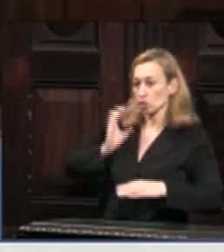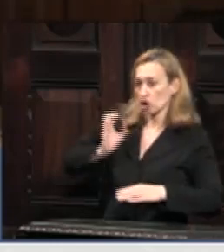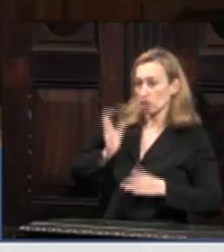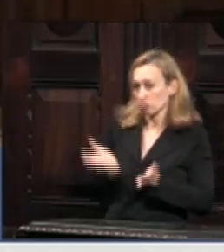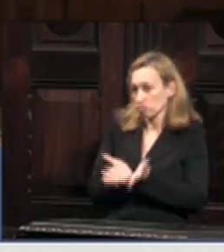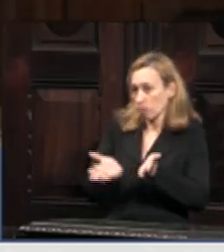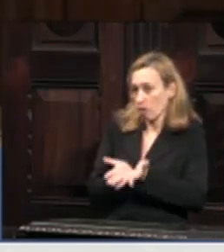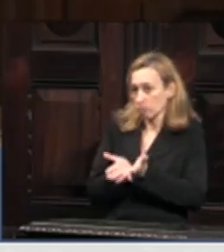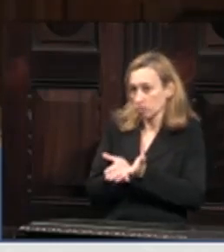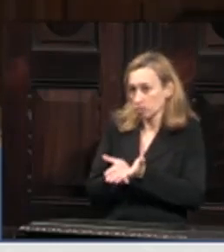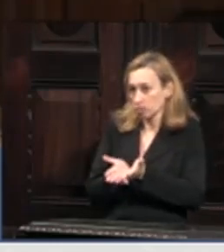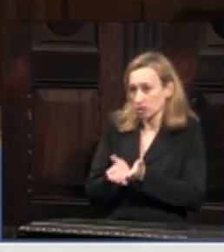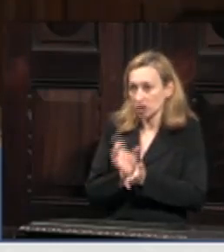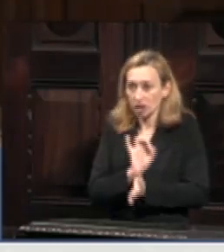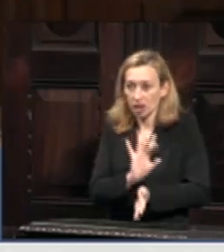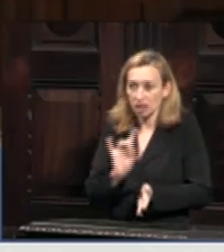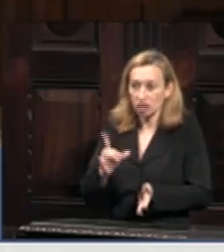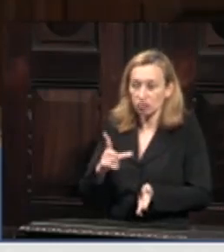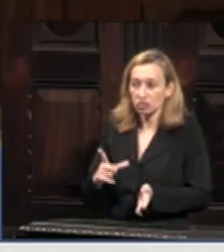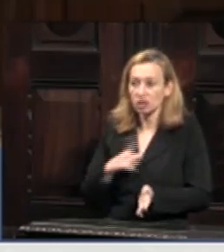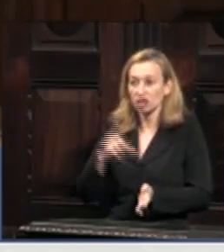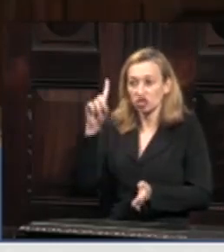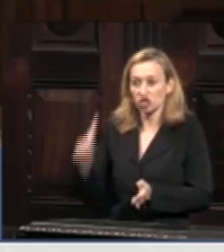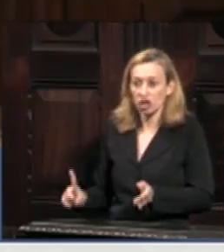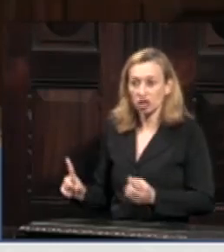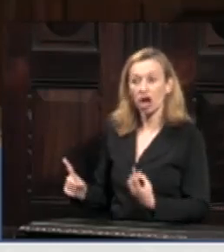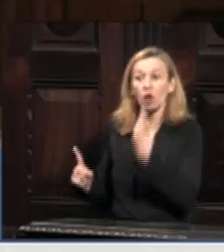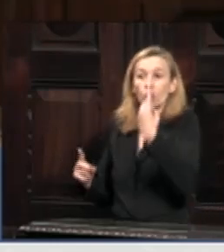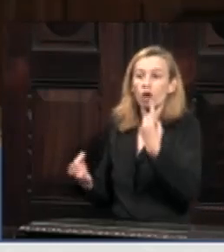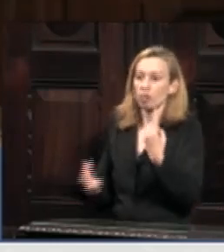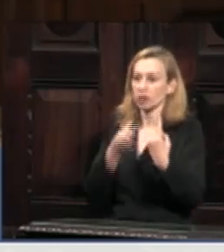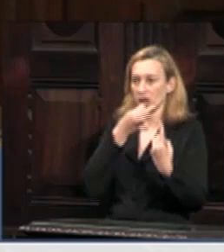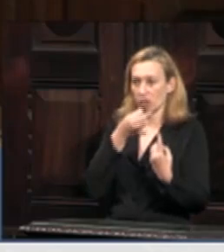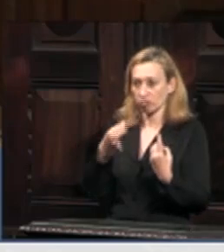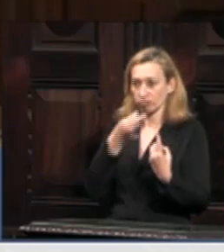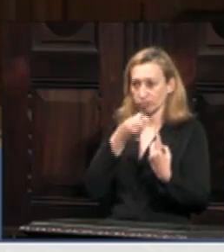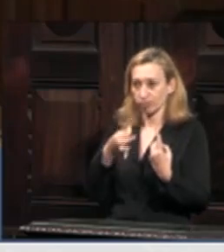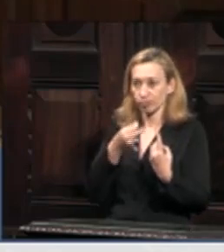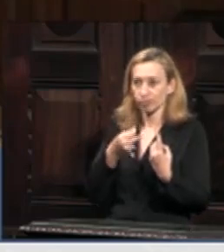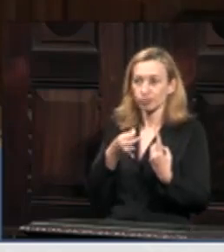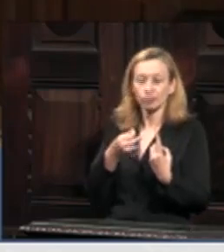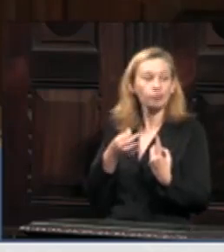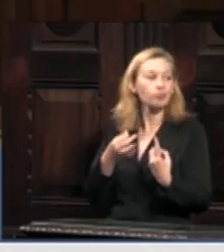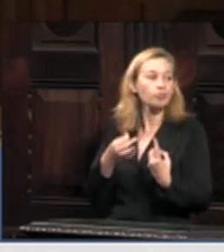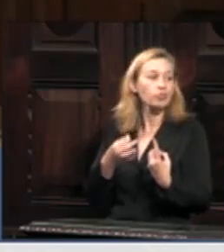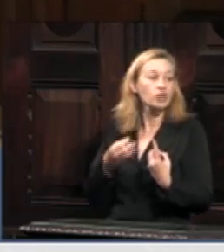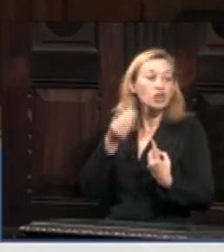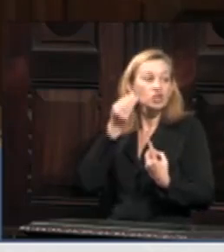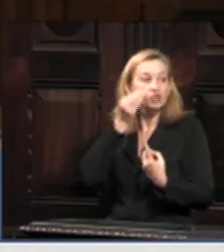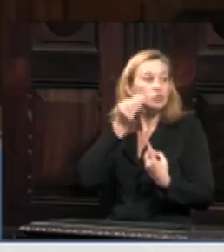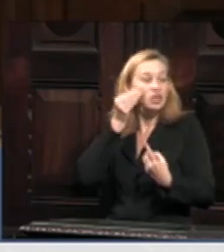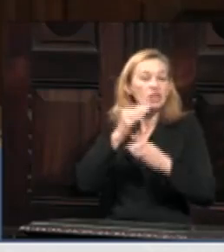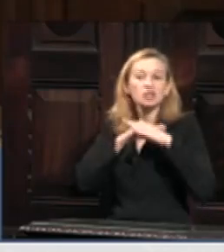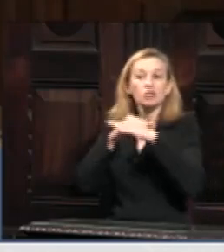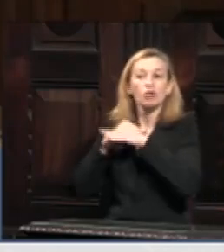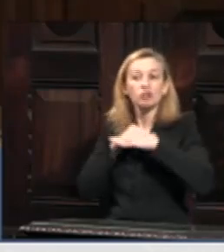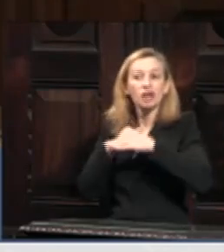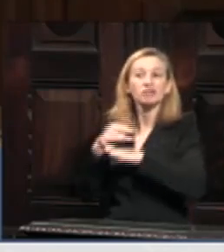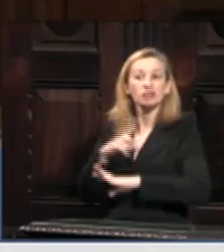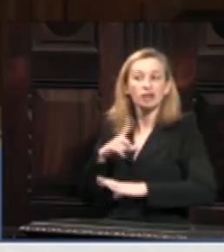pobre, cada um só tem direito a uma opinião. É a única experiência de igualdade que a gente vai